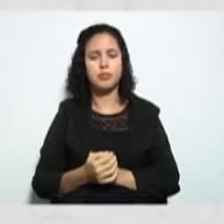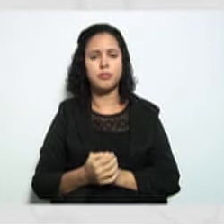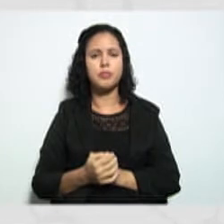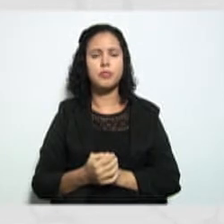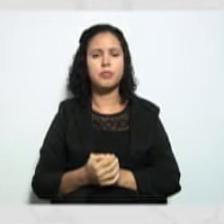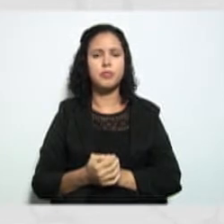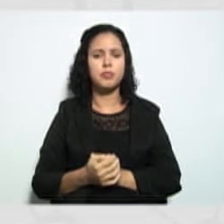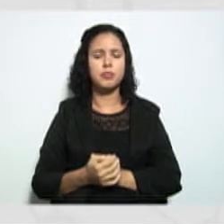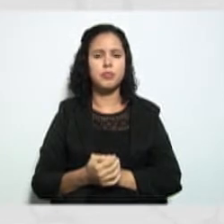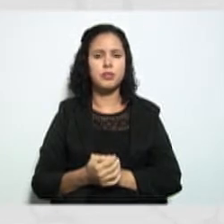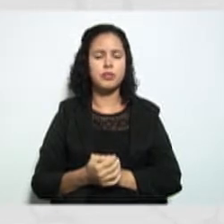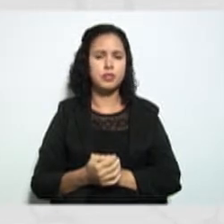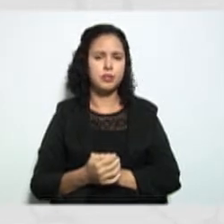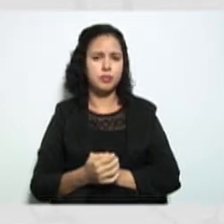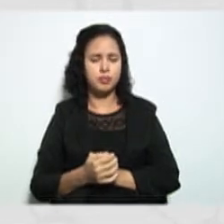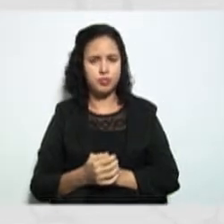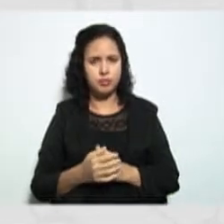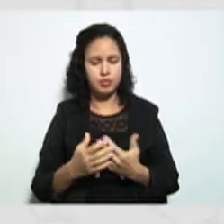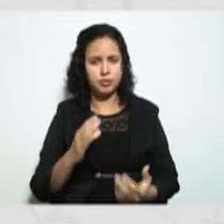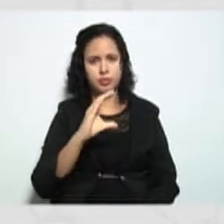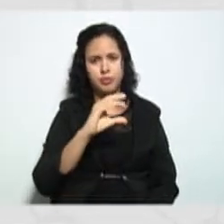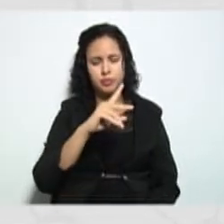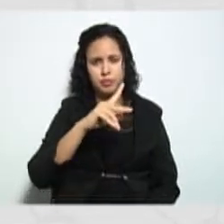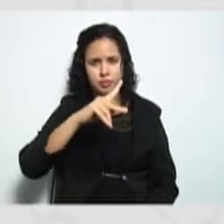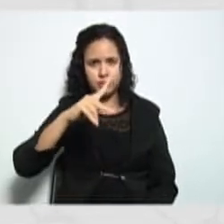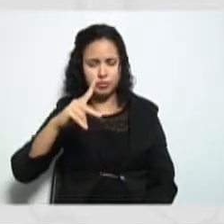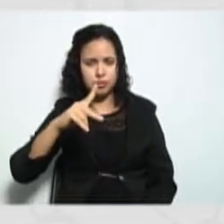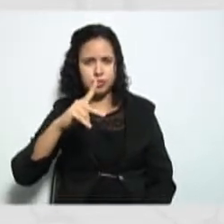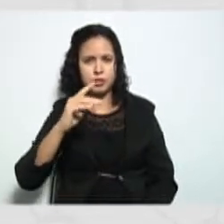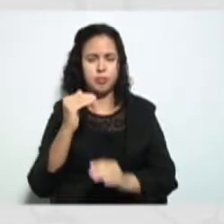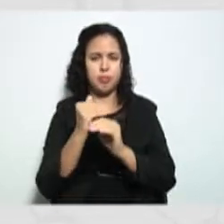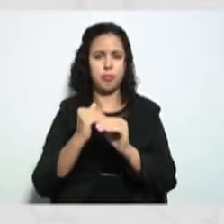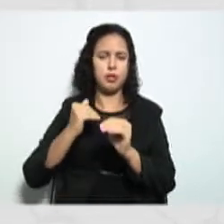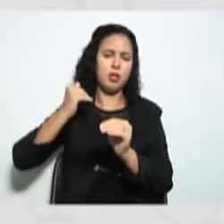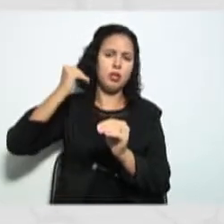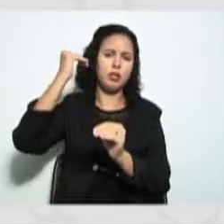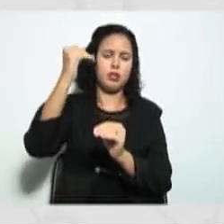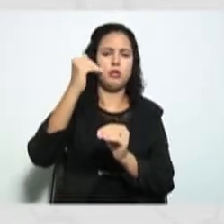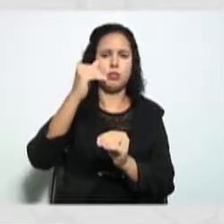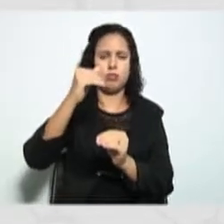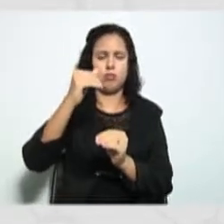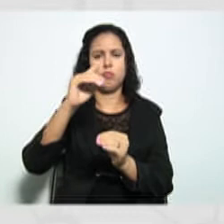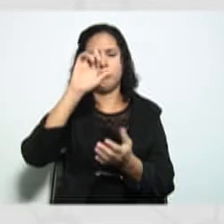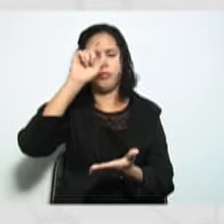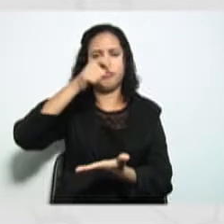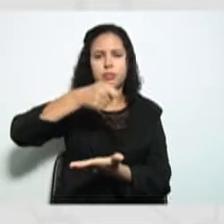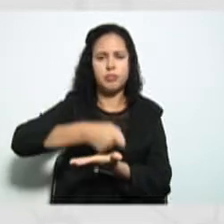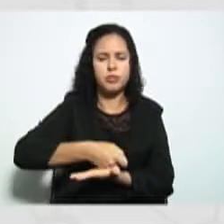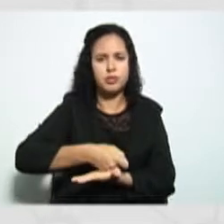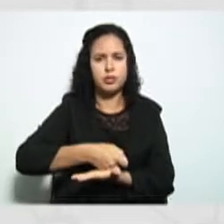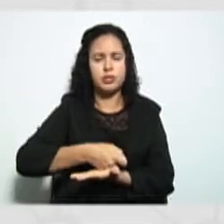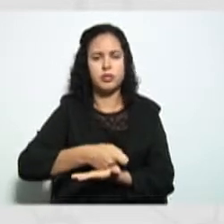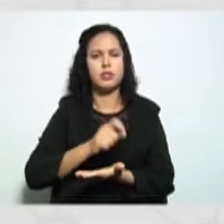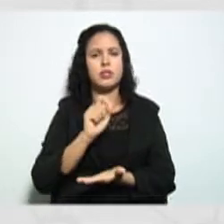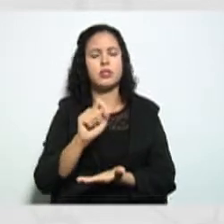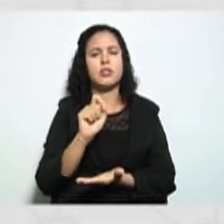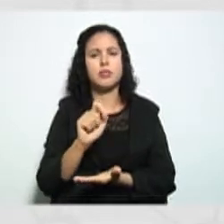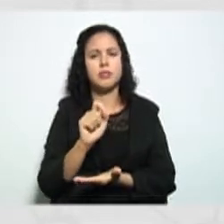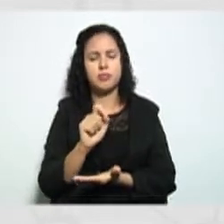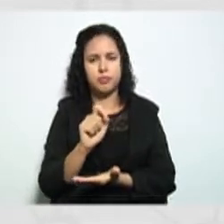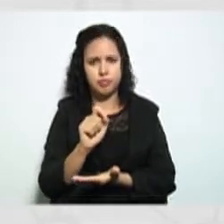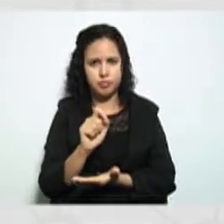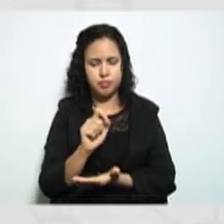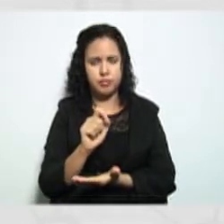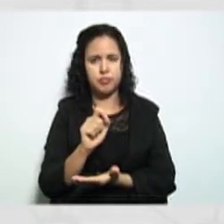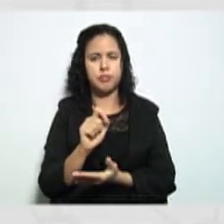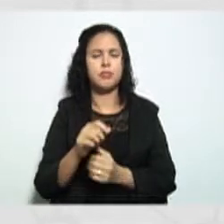máximo de decisão sobre o andamento da cooperativa? Quem, dentro da cooperativa, é subordinado a ele? Então,